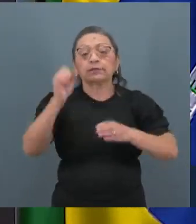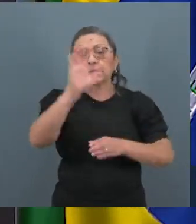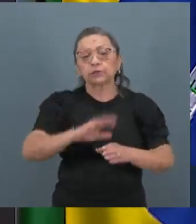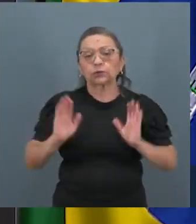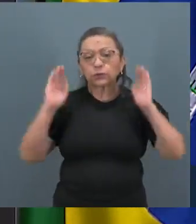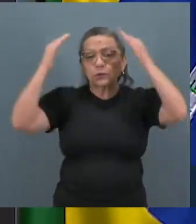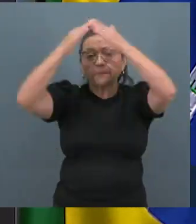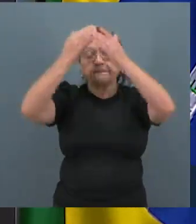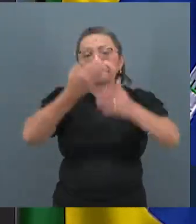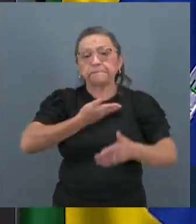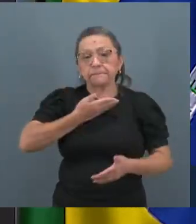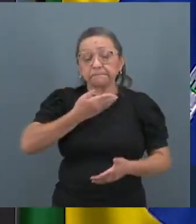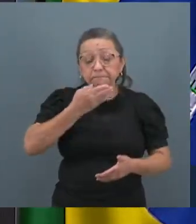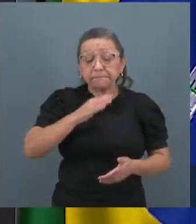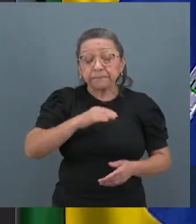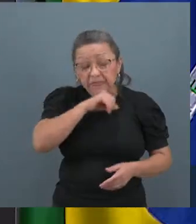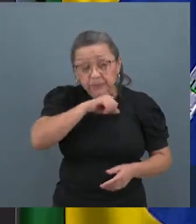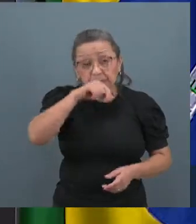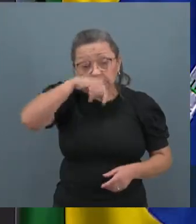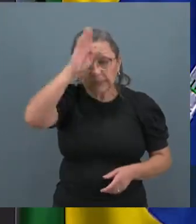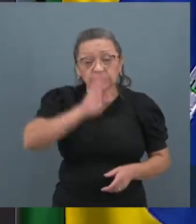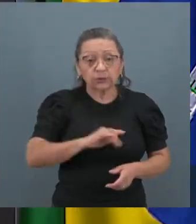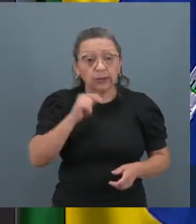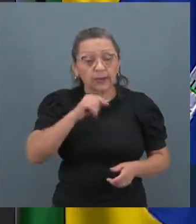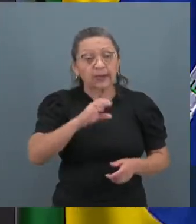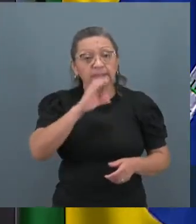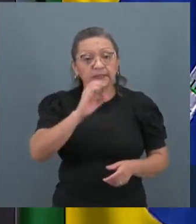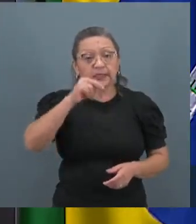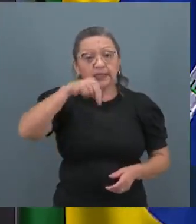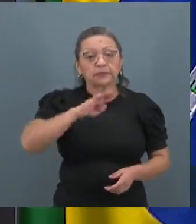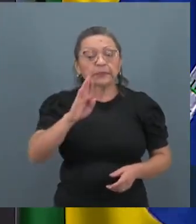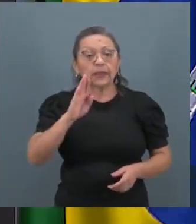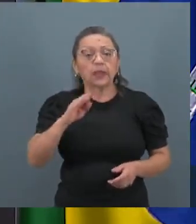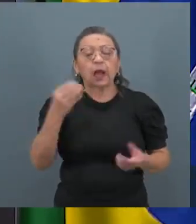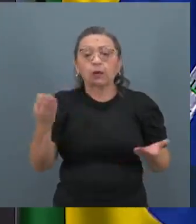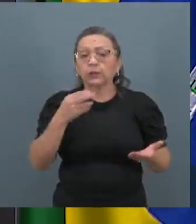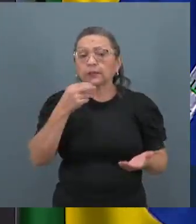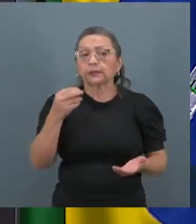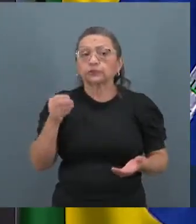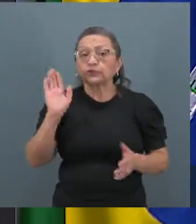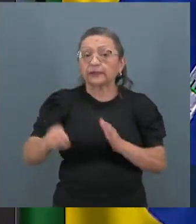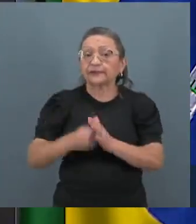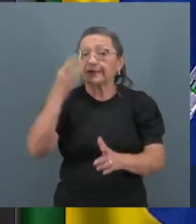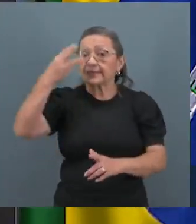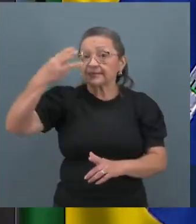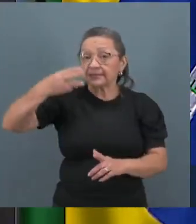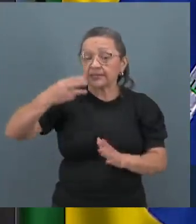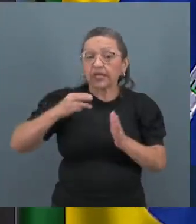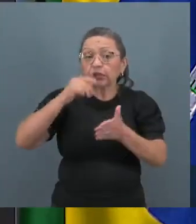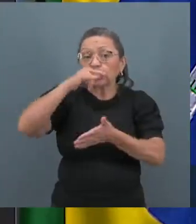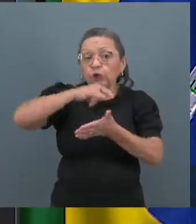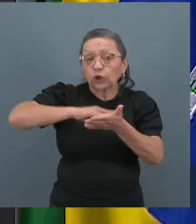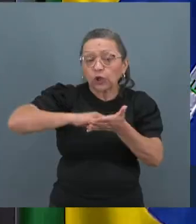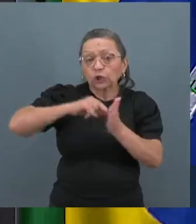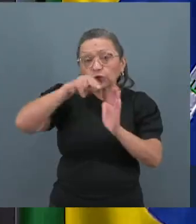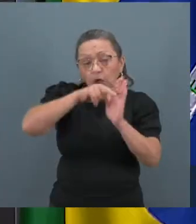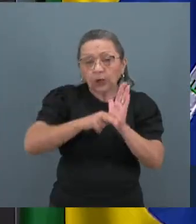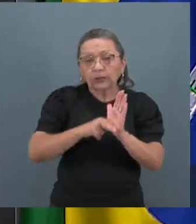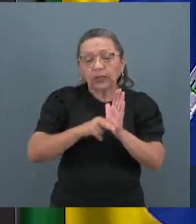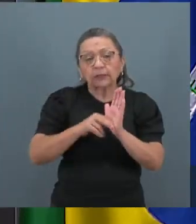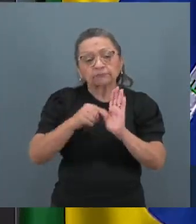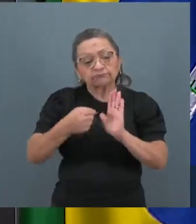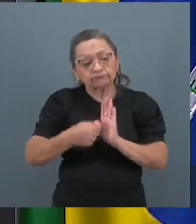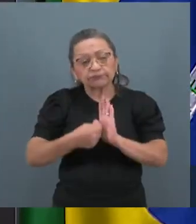Bispos do Brasil, acaba de emitir uma nova nota, a terceira, contra a legalização